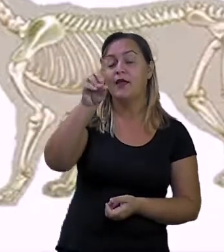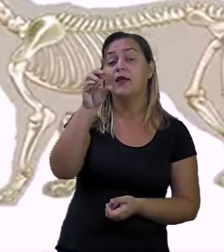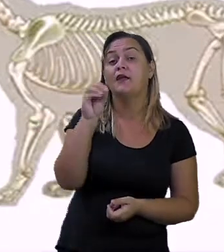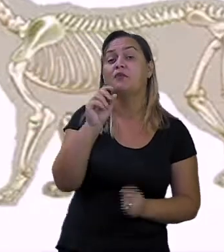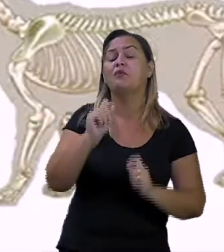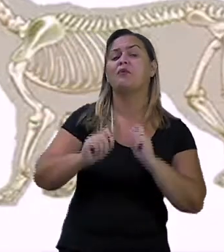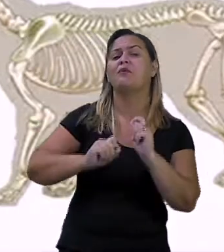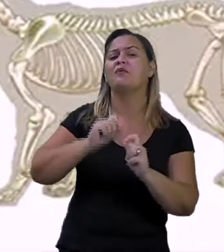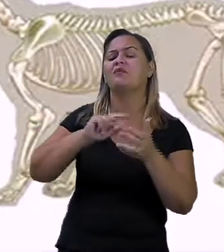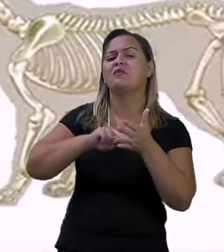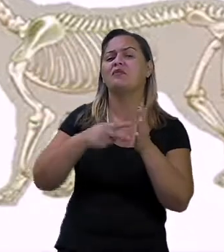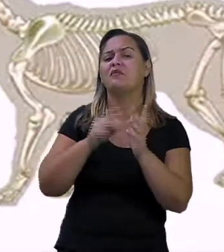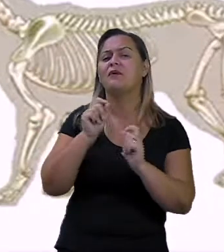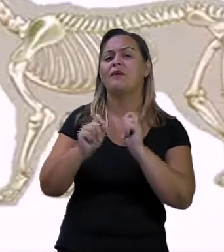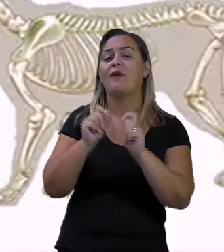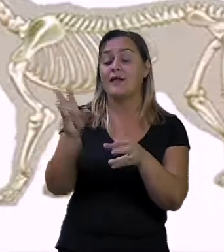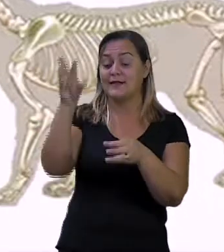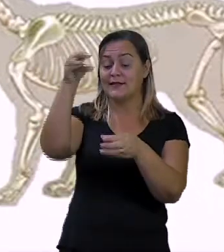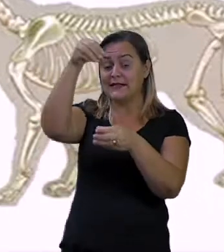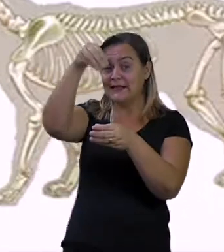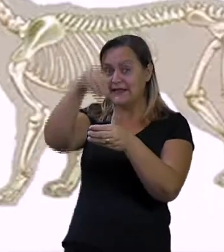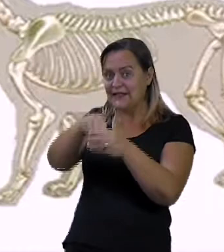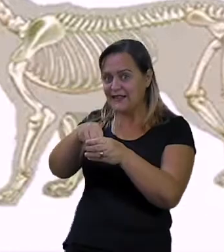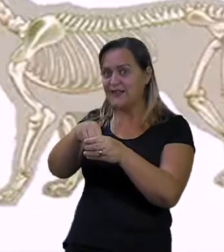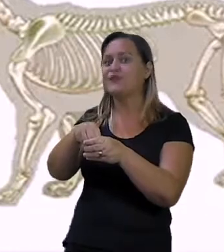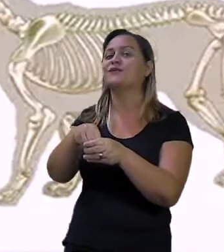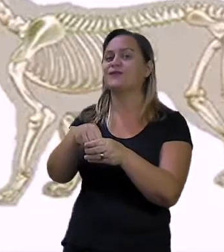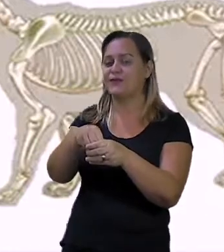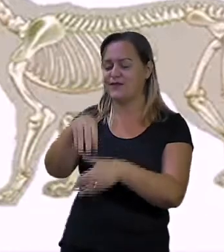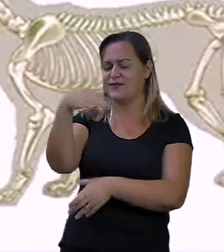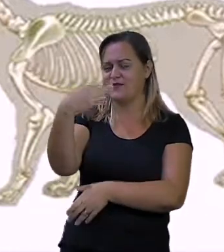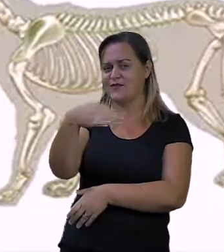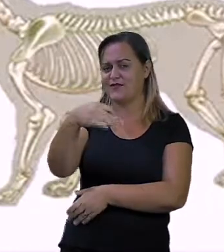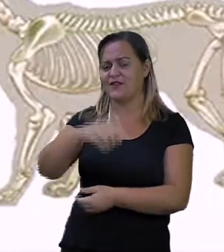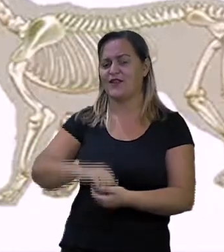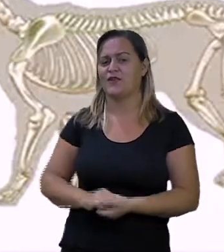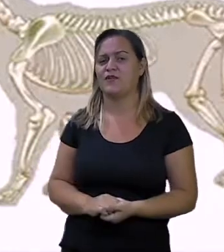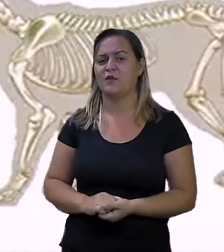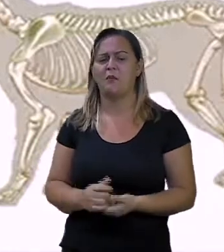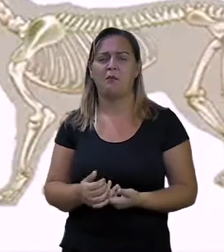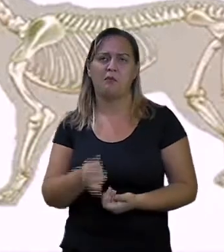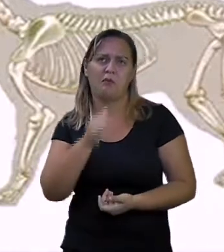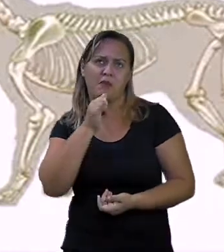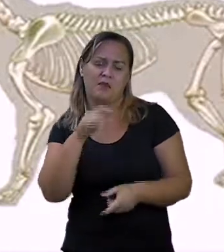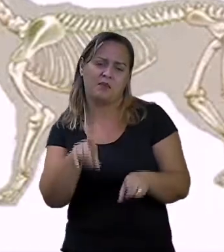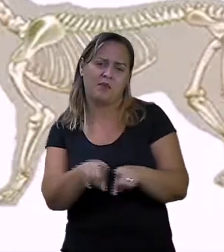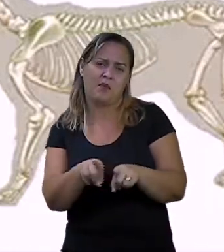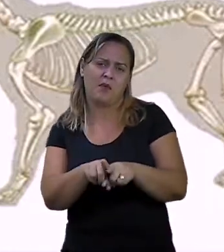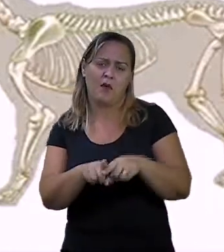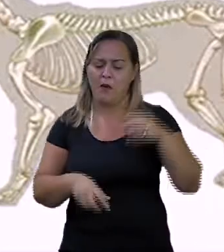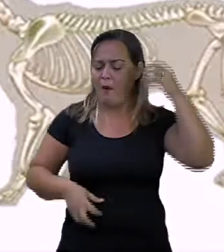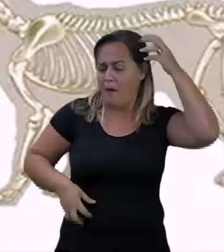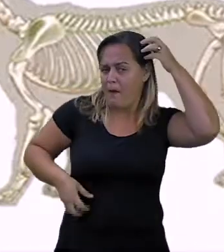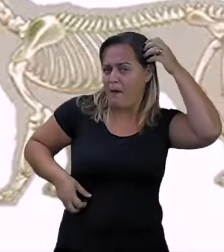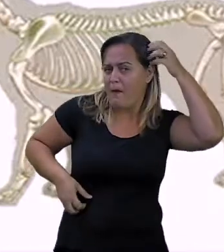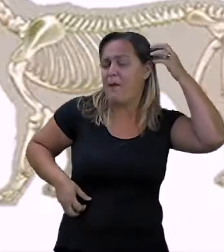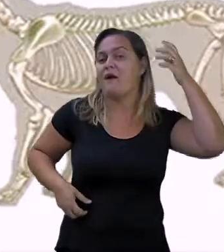Dentro, certo? Então vamos lá. São quem? Os macacos, cachorros,